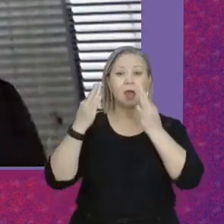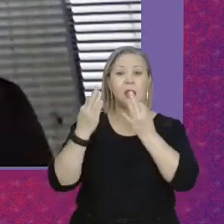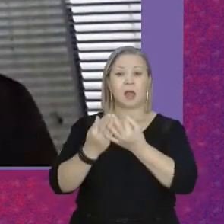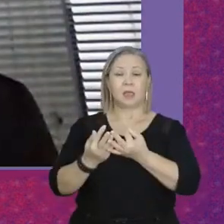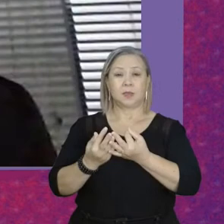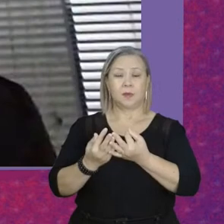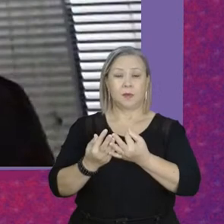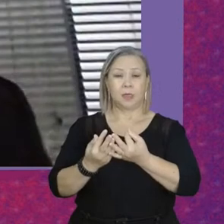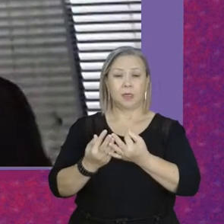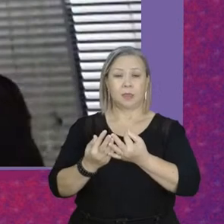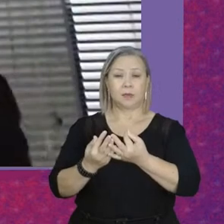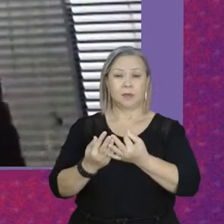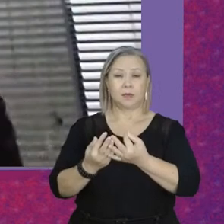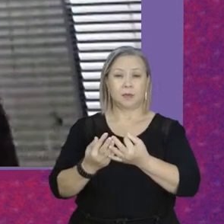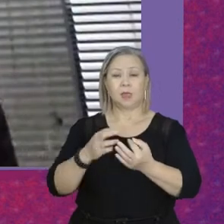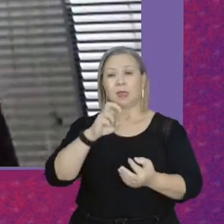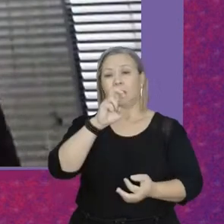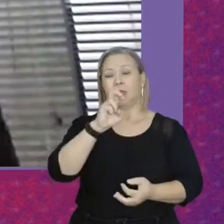então,